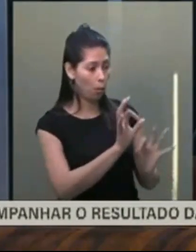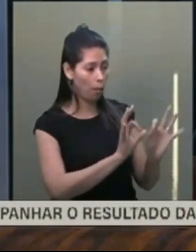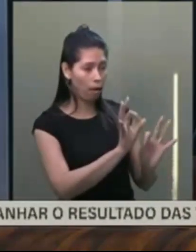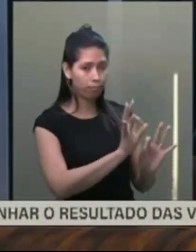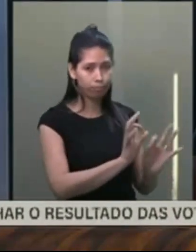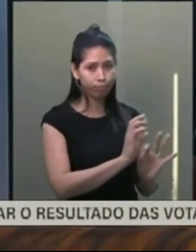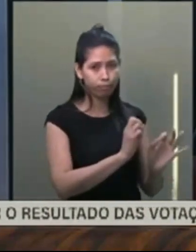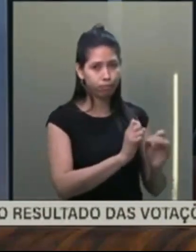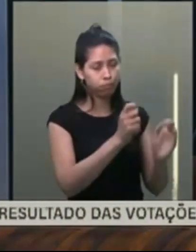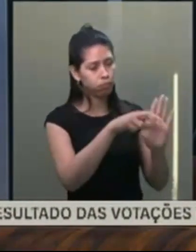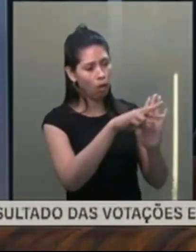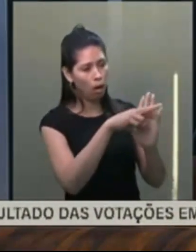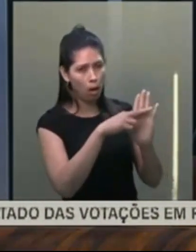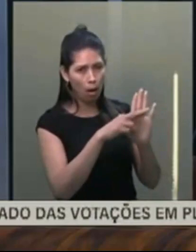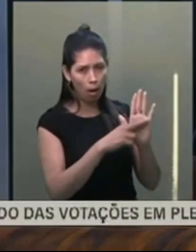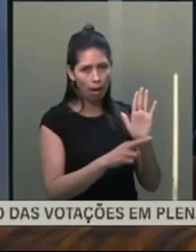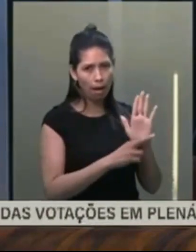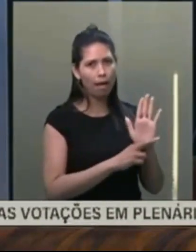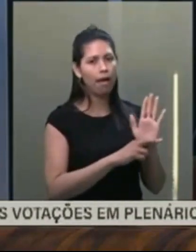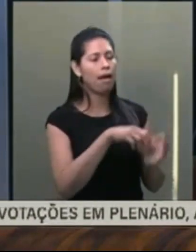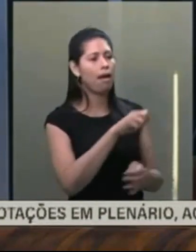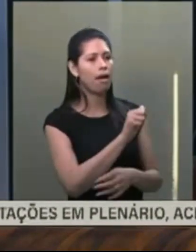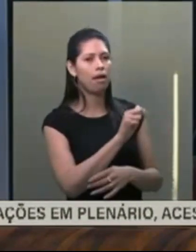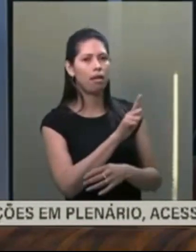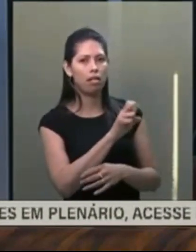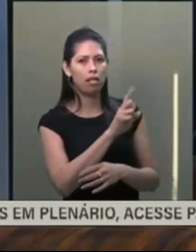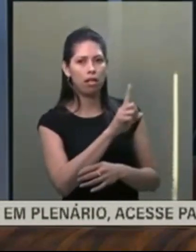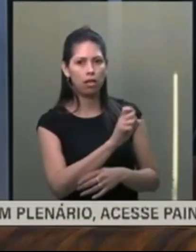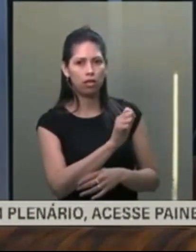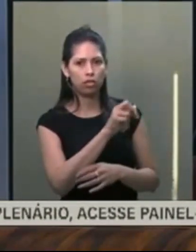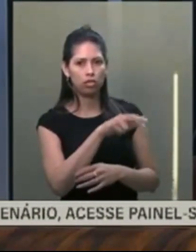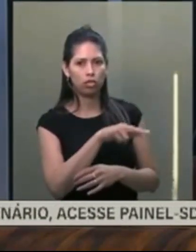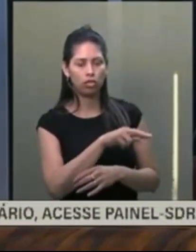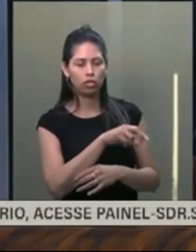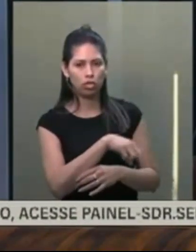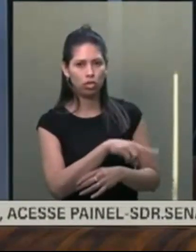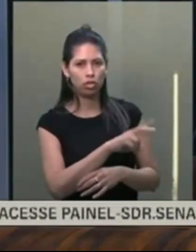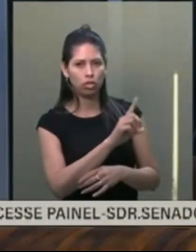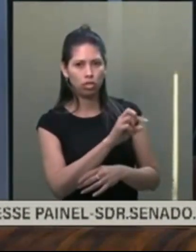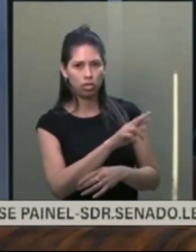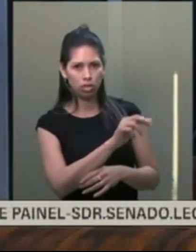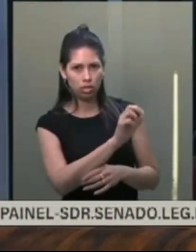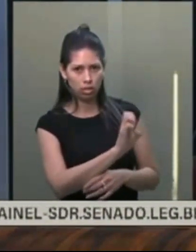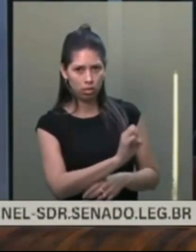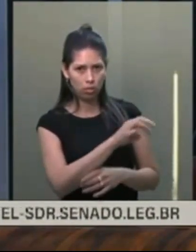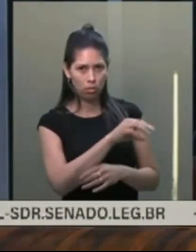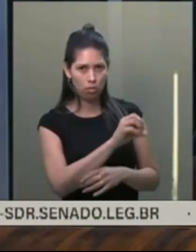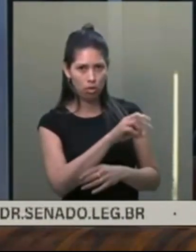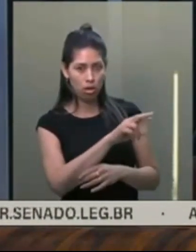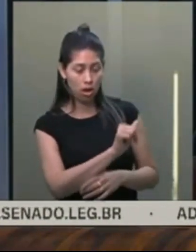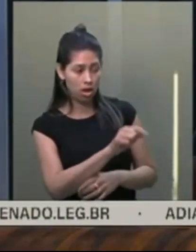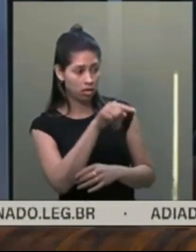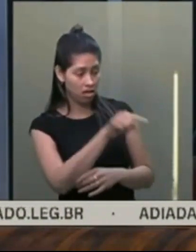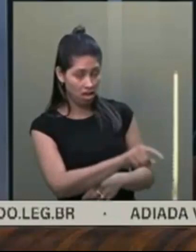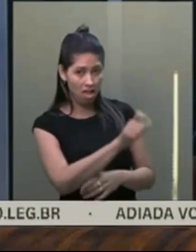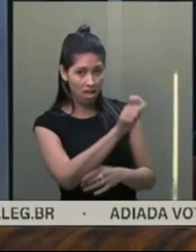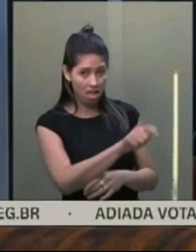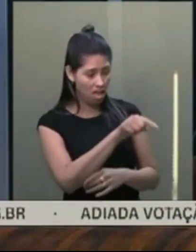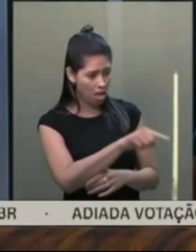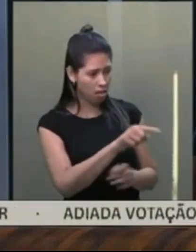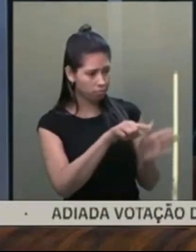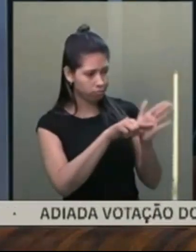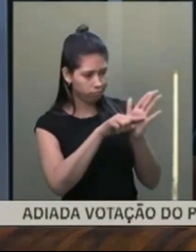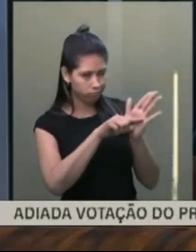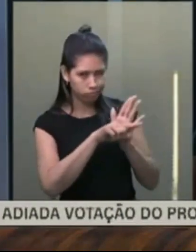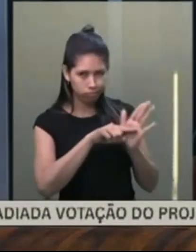no inquérito das fake news, onde ele mesmo investiga, faz